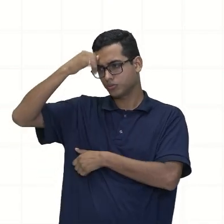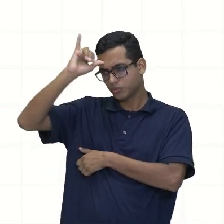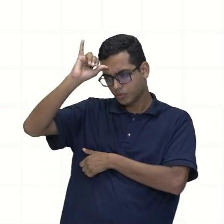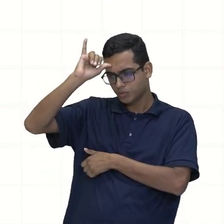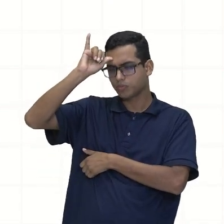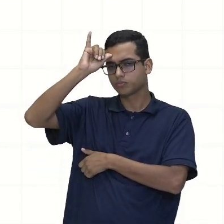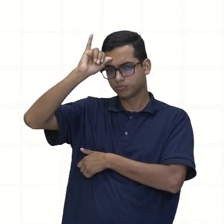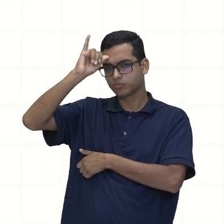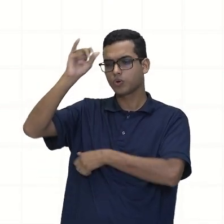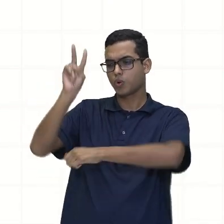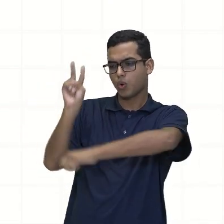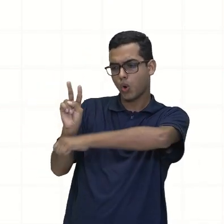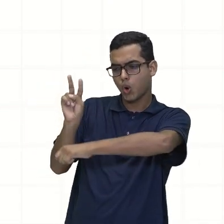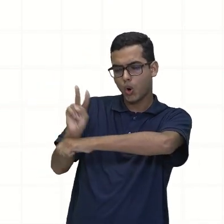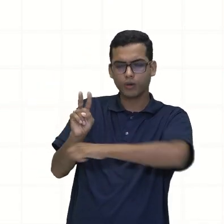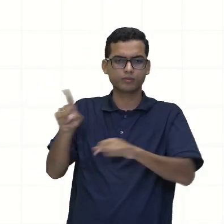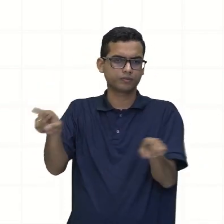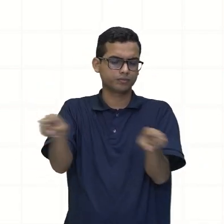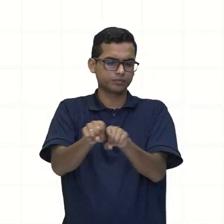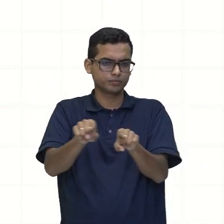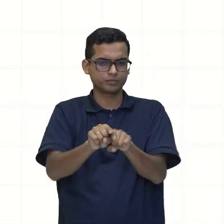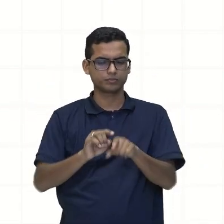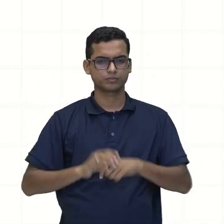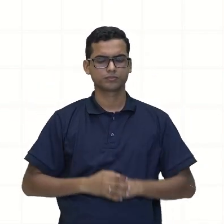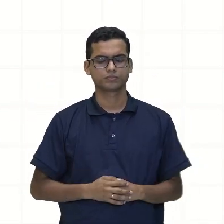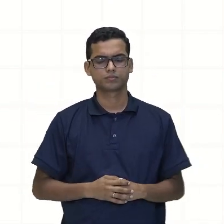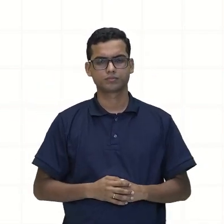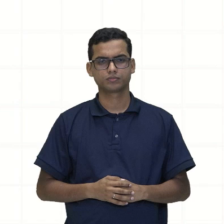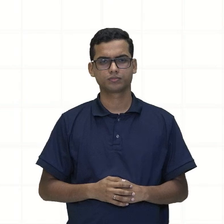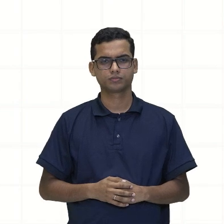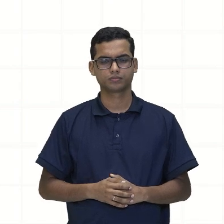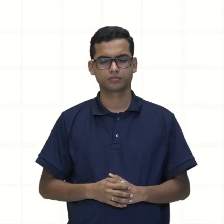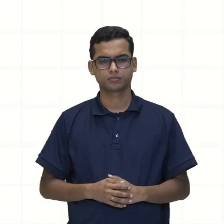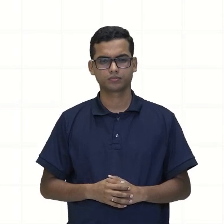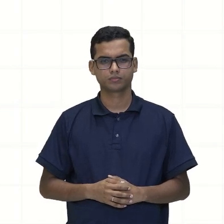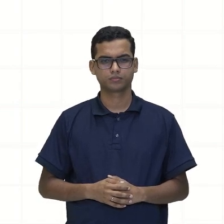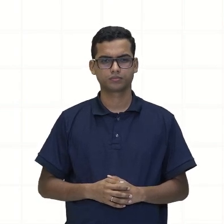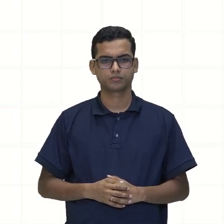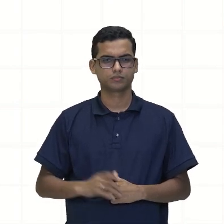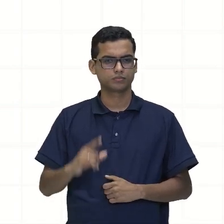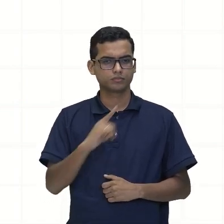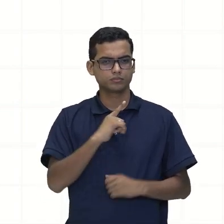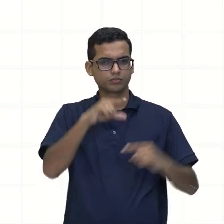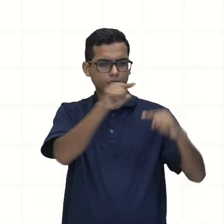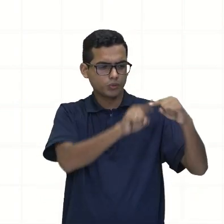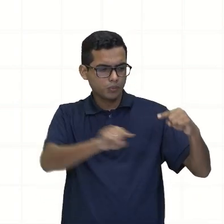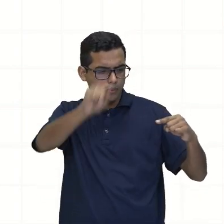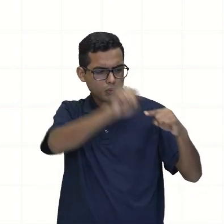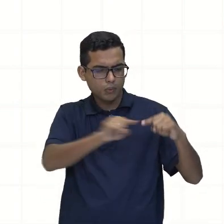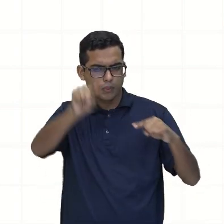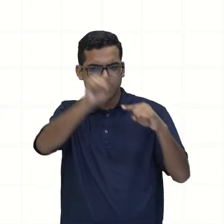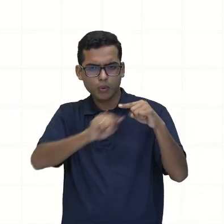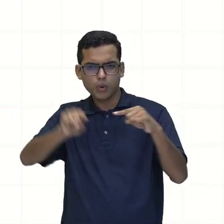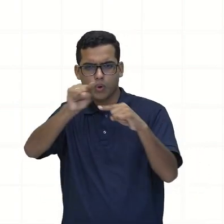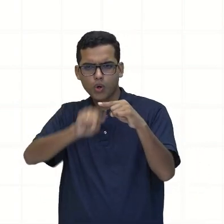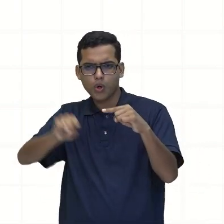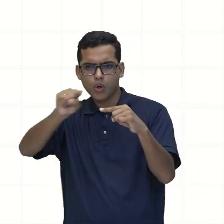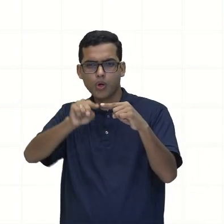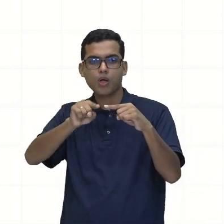círculos que vai do menorzinho até o maior, ele vai indicar aqui a quantidade dessas